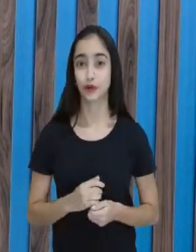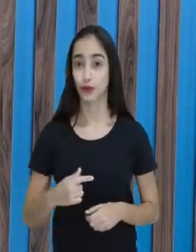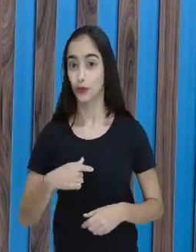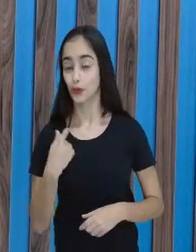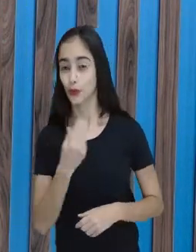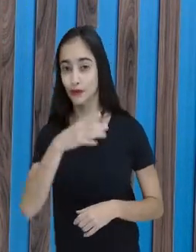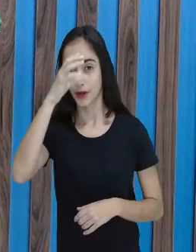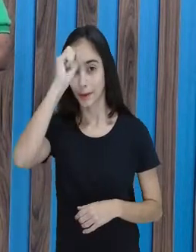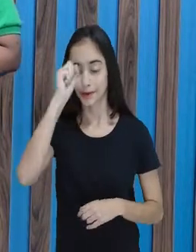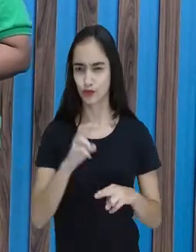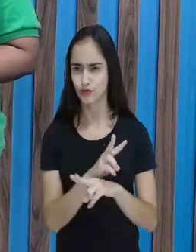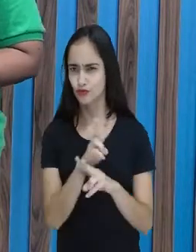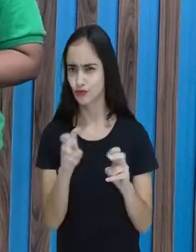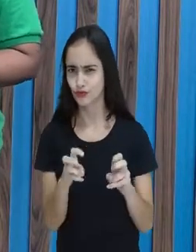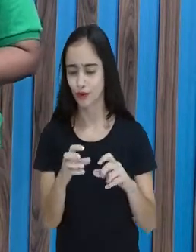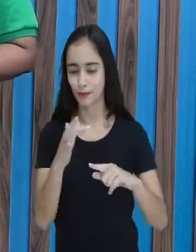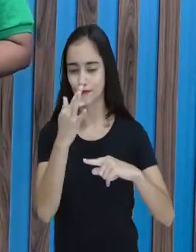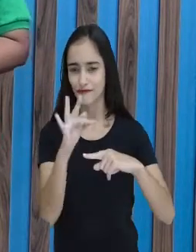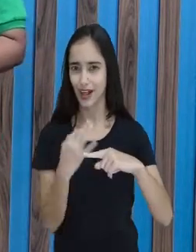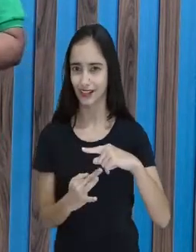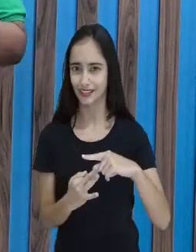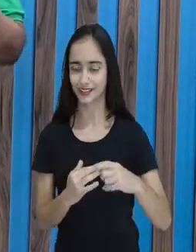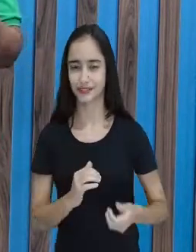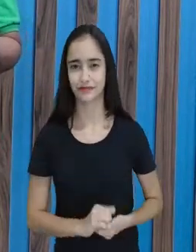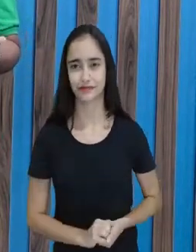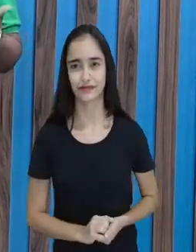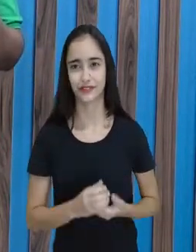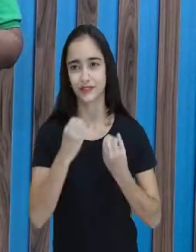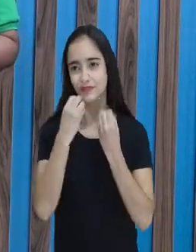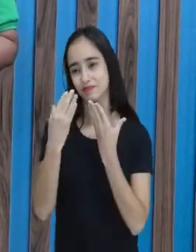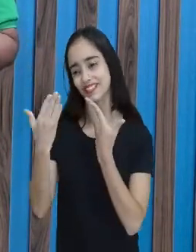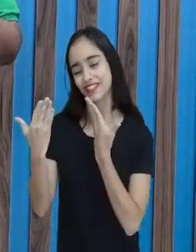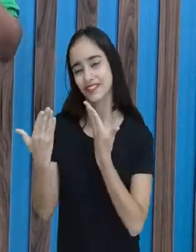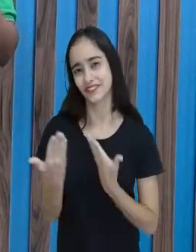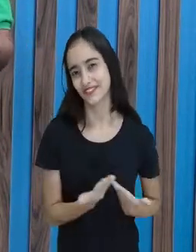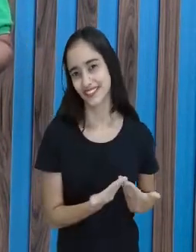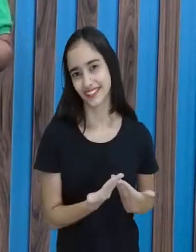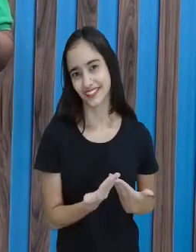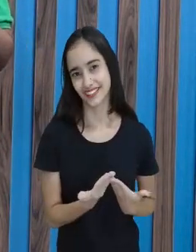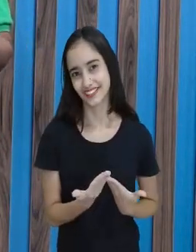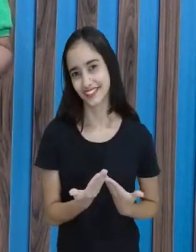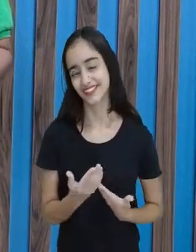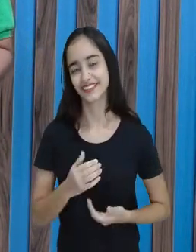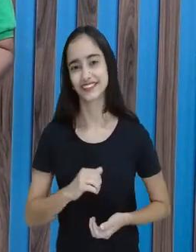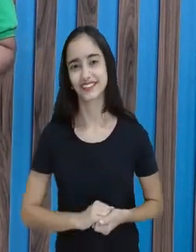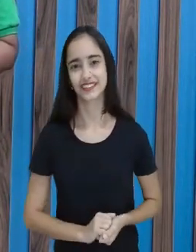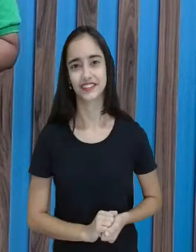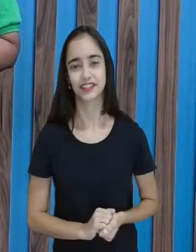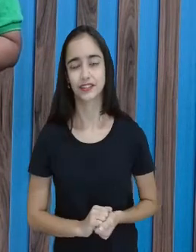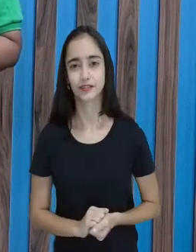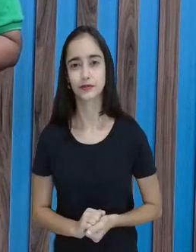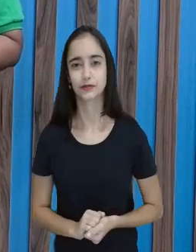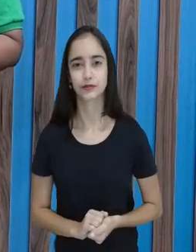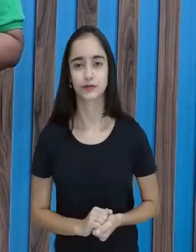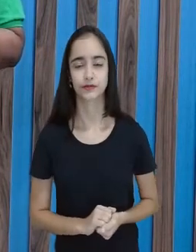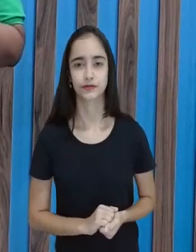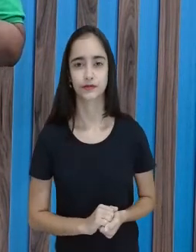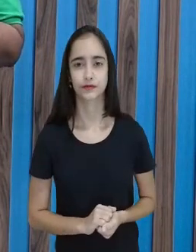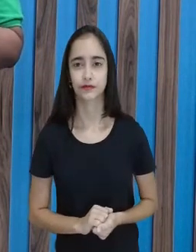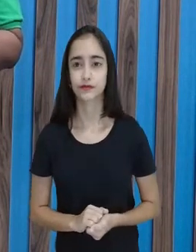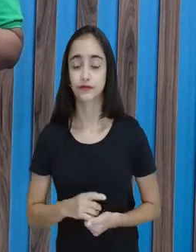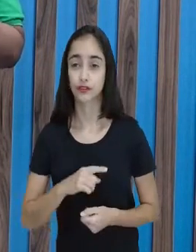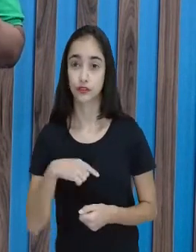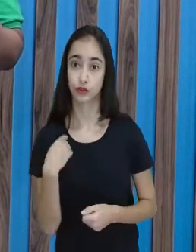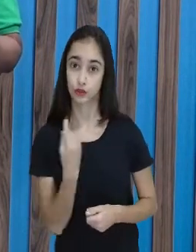frações equivalentes. Sejam todos e todas bem-vindos e bem-vindas.